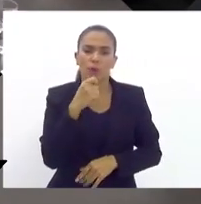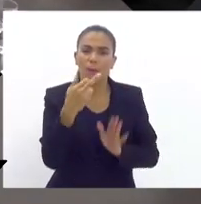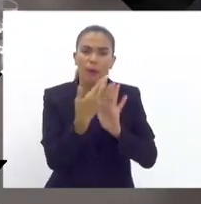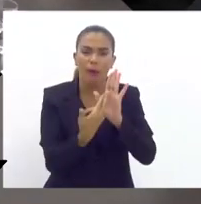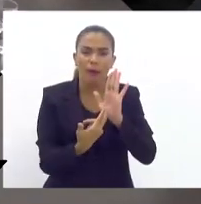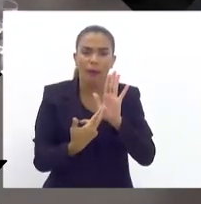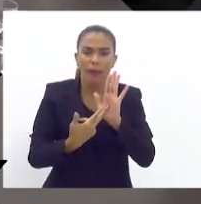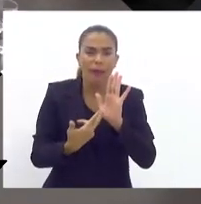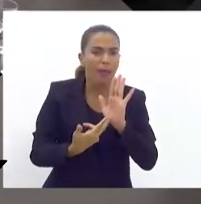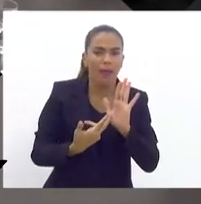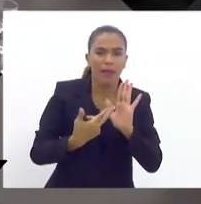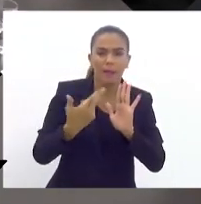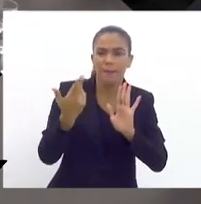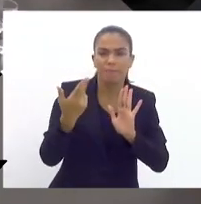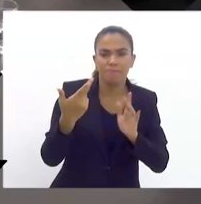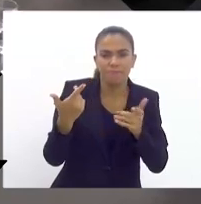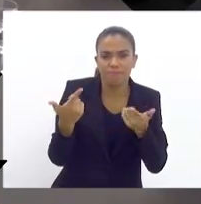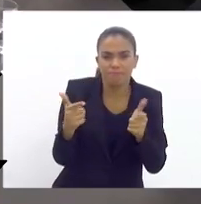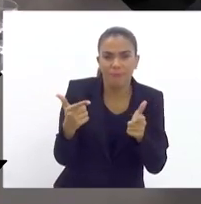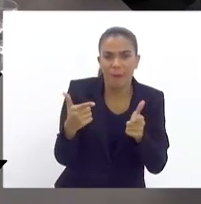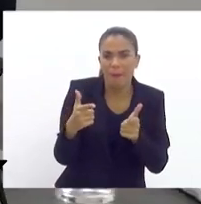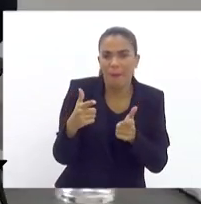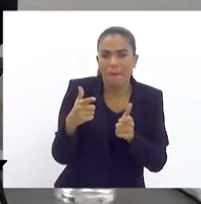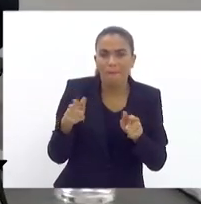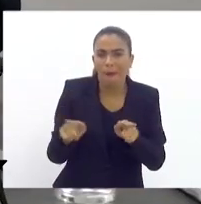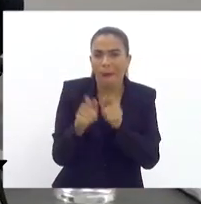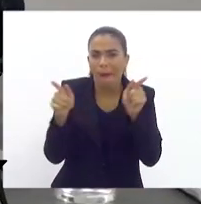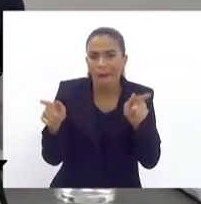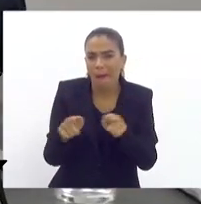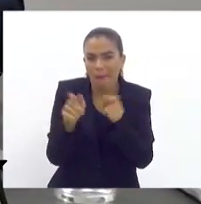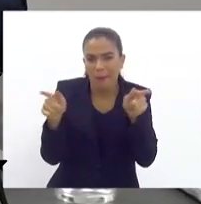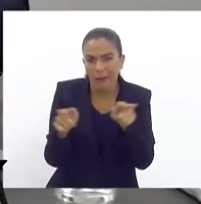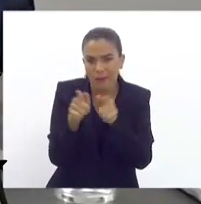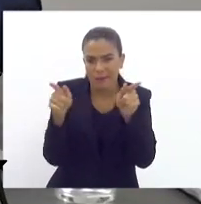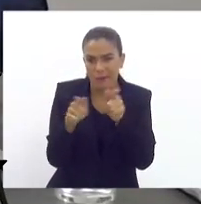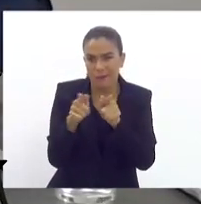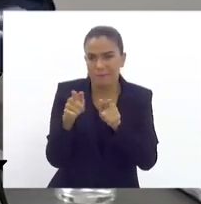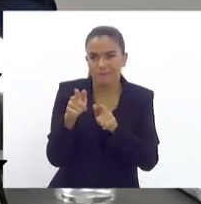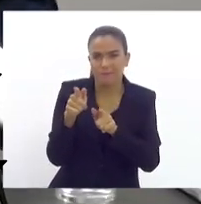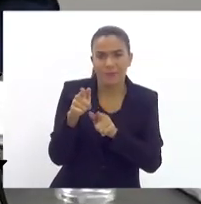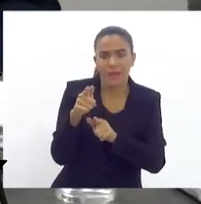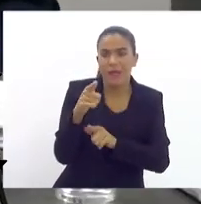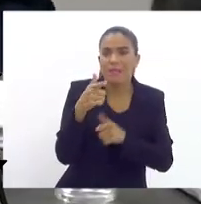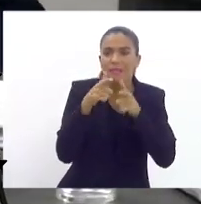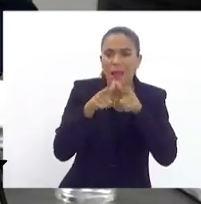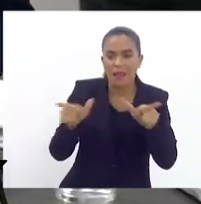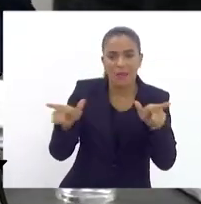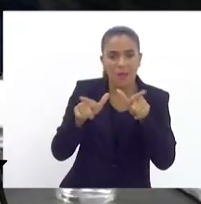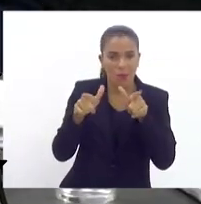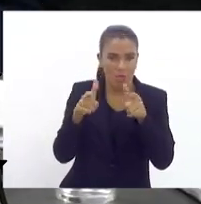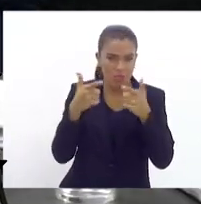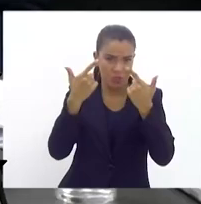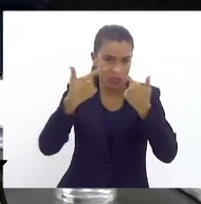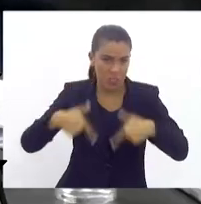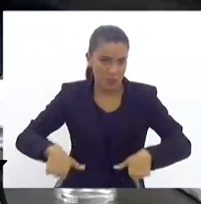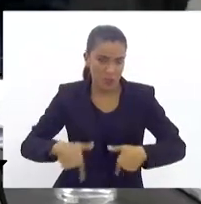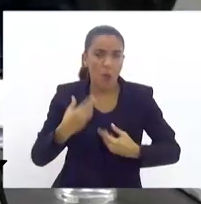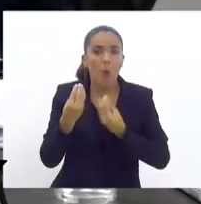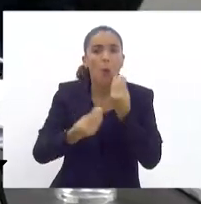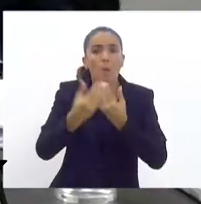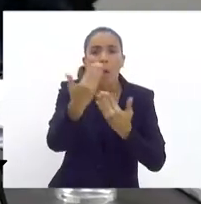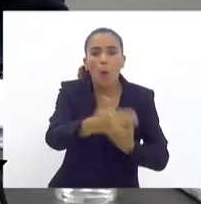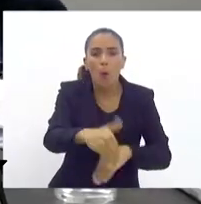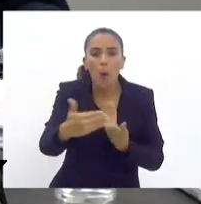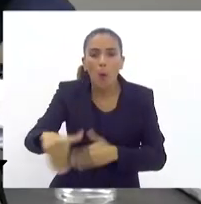definidas para a gramática da linguagem neutra. Como é que você vai aplicar um concurso público para algo